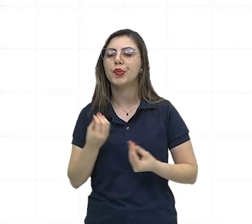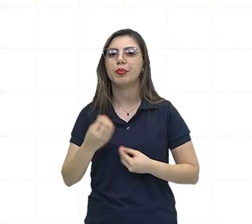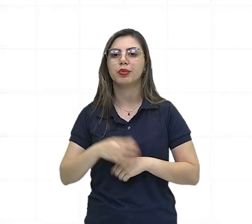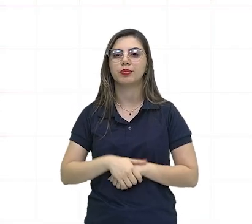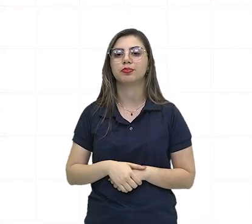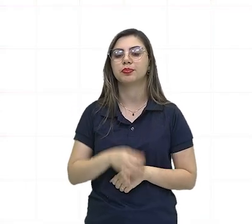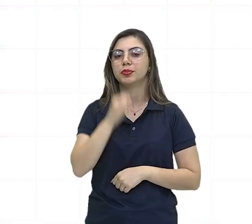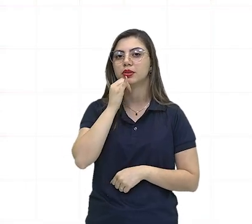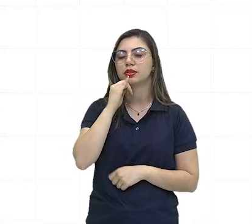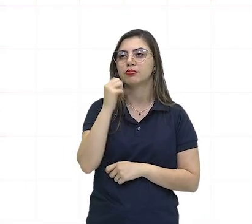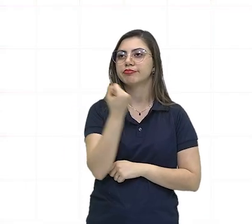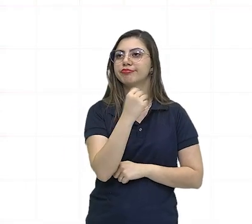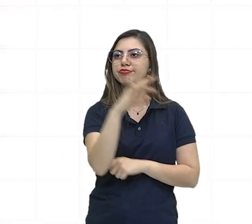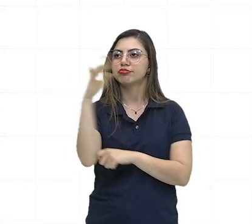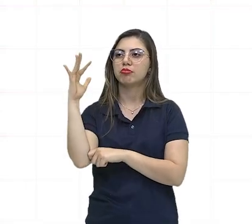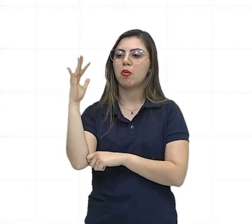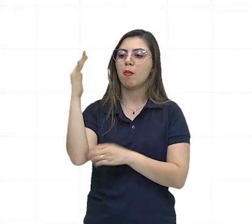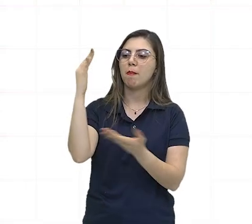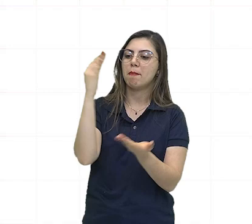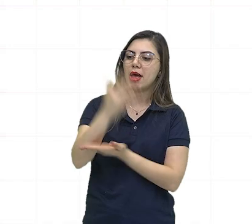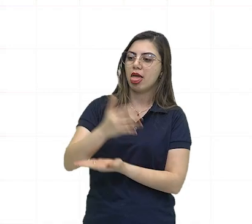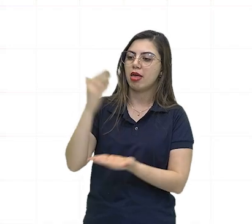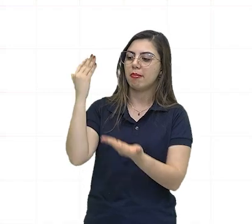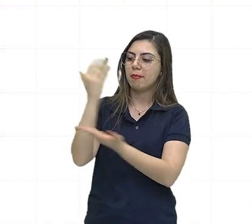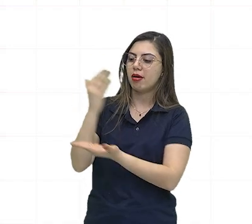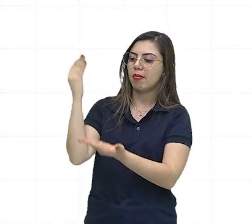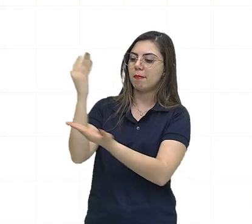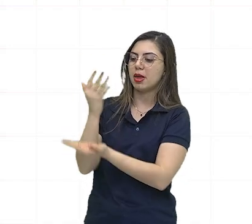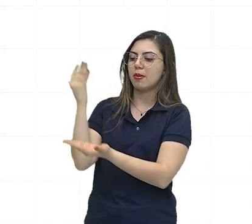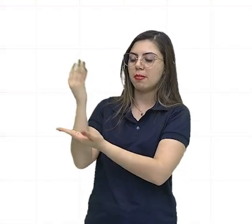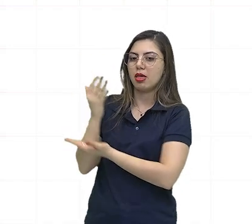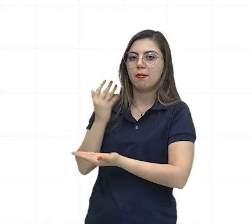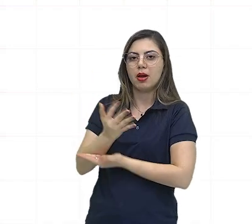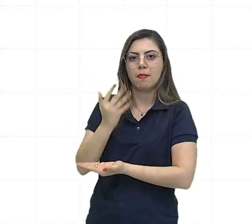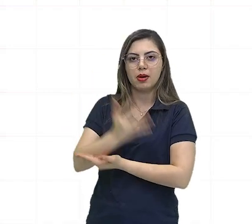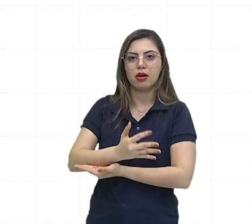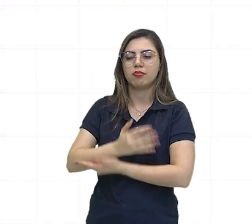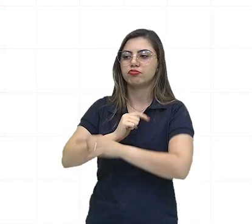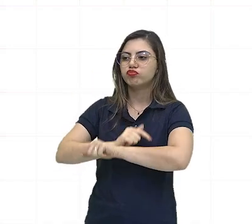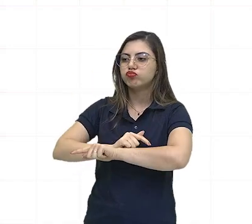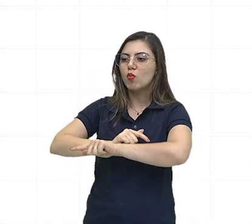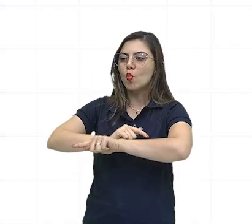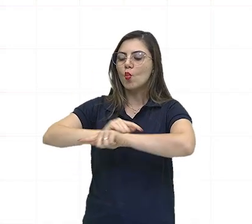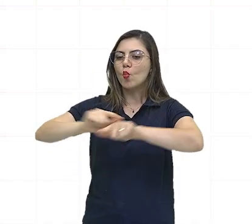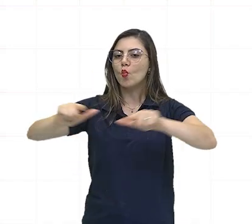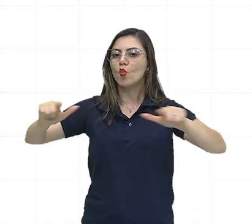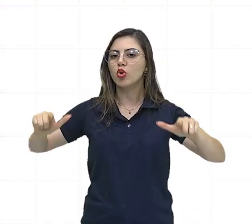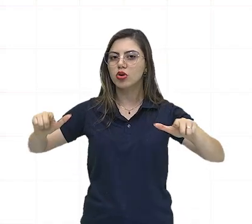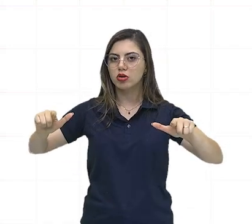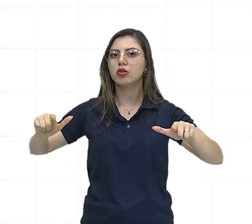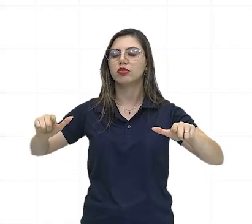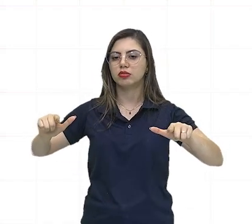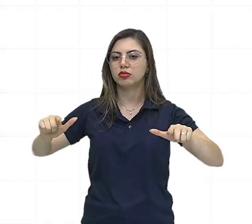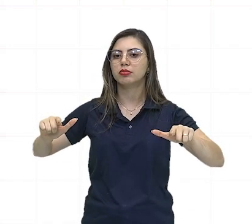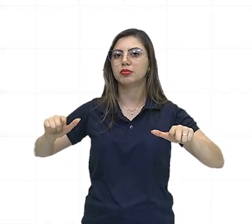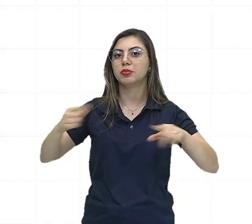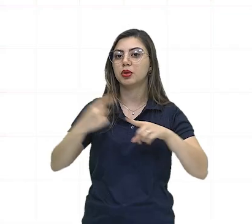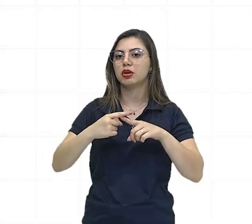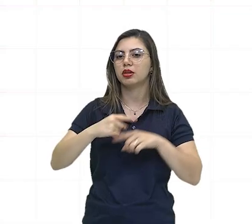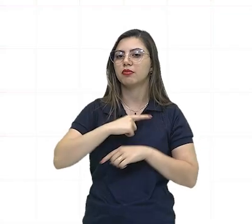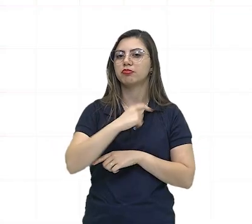ele derruba, né, a floresta que tem ali naquela área, depois ele vai queimar